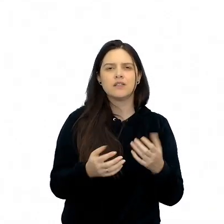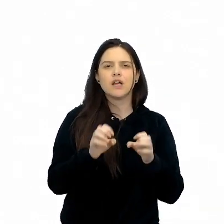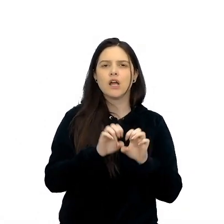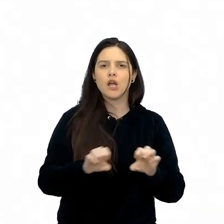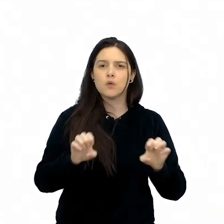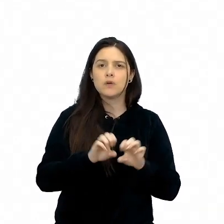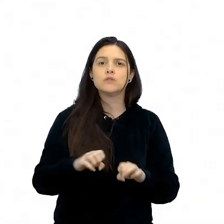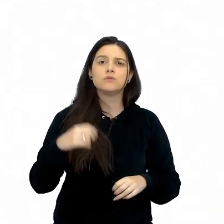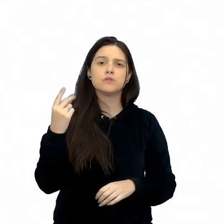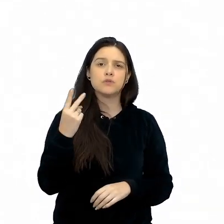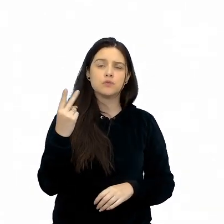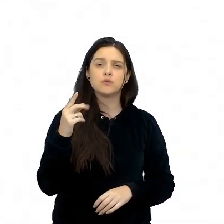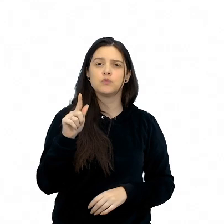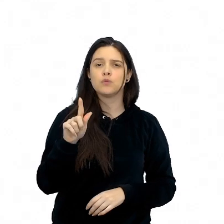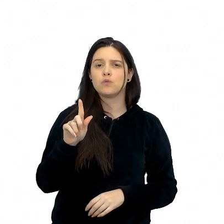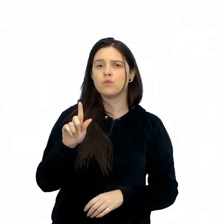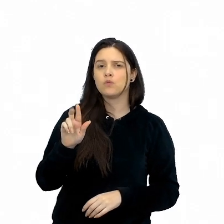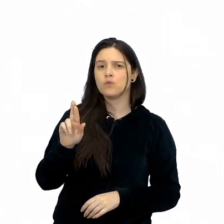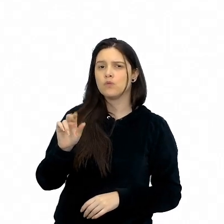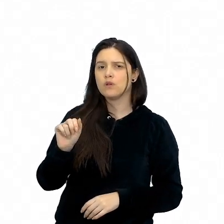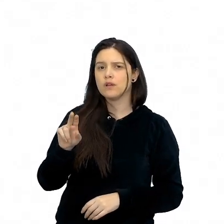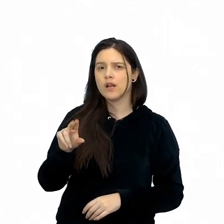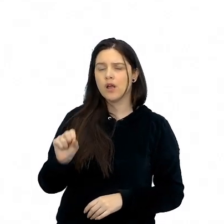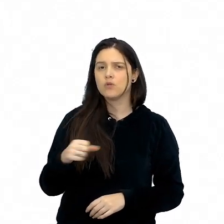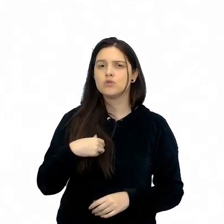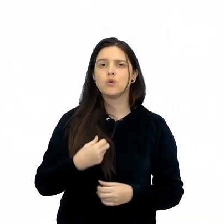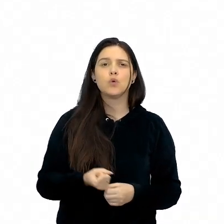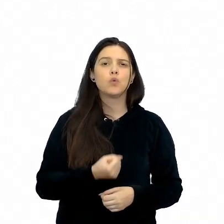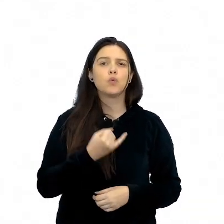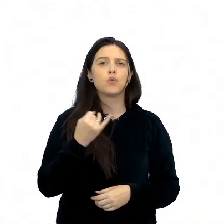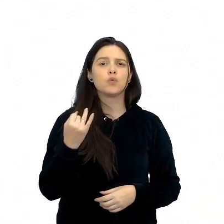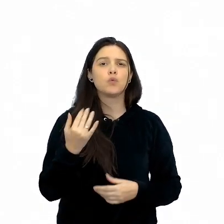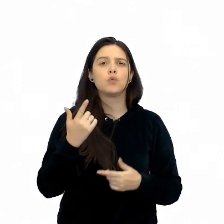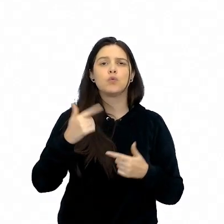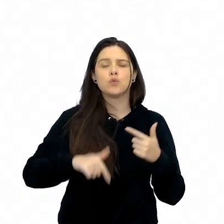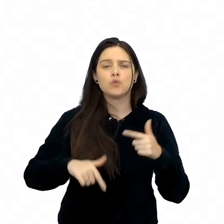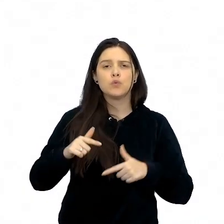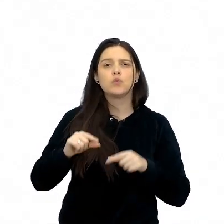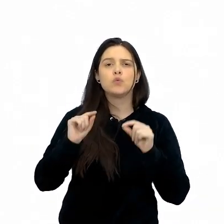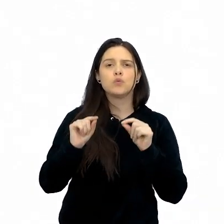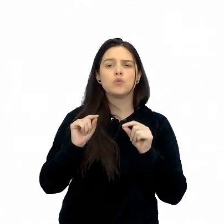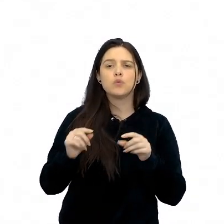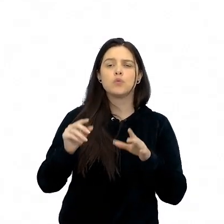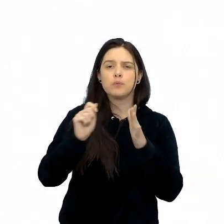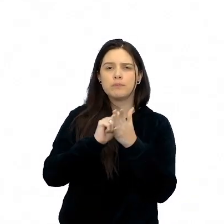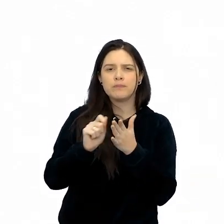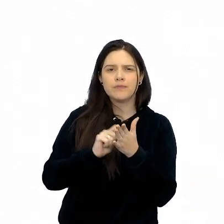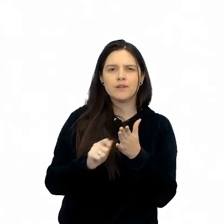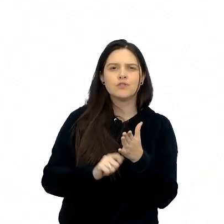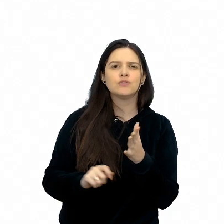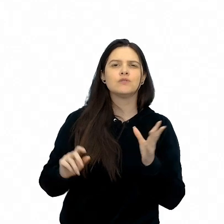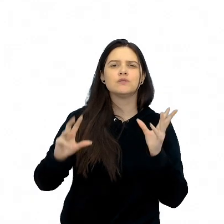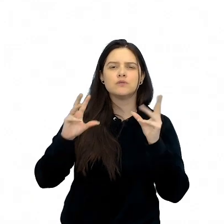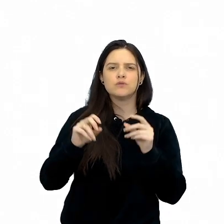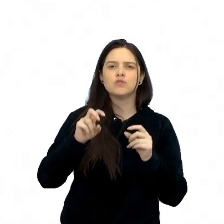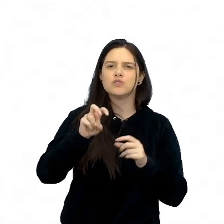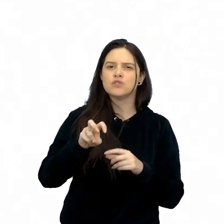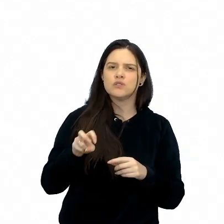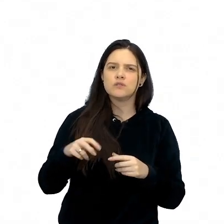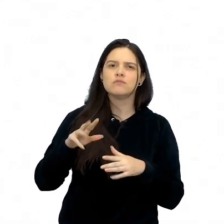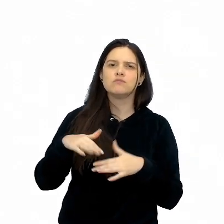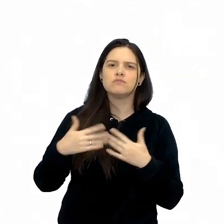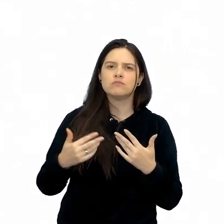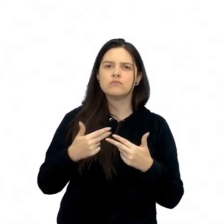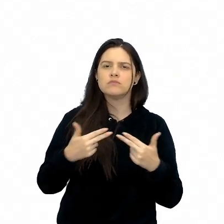do 2º grau. Tá? E aí eu posso colocar, se um ângulo vale x, outro vale o quê? 3x, outro vale 4x, será que ele vai